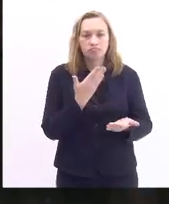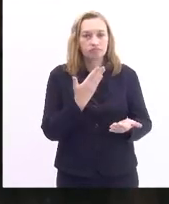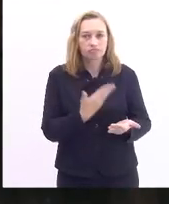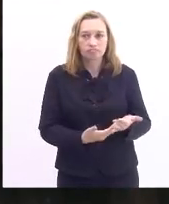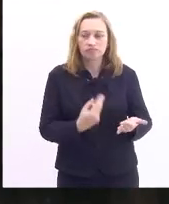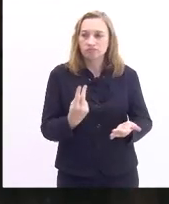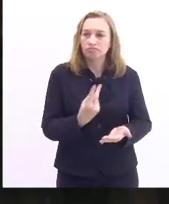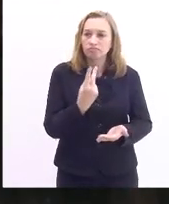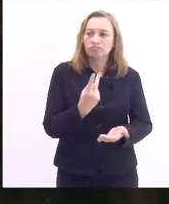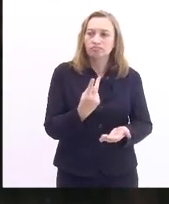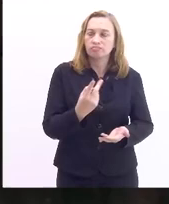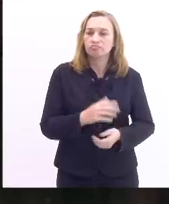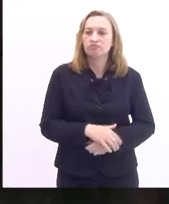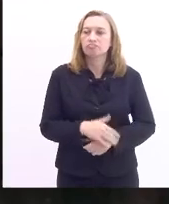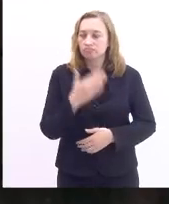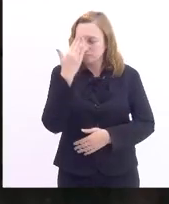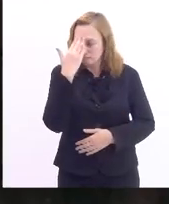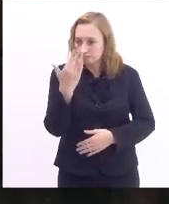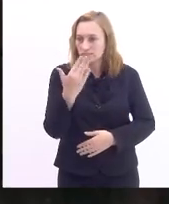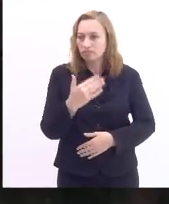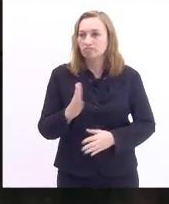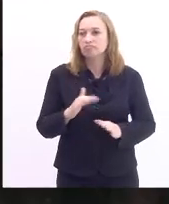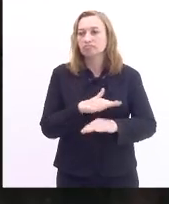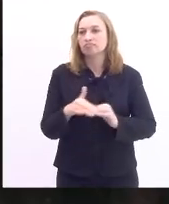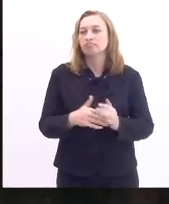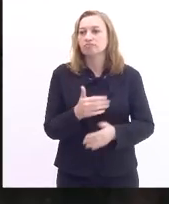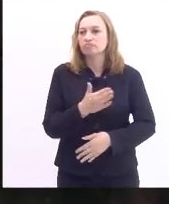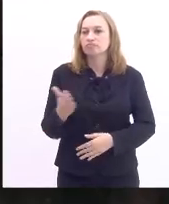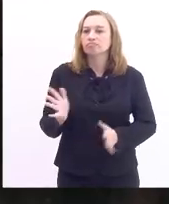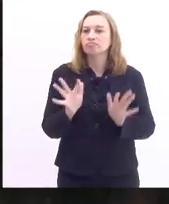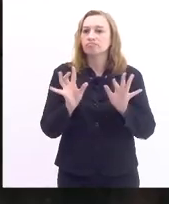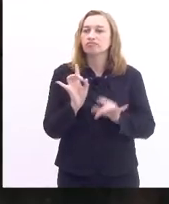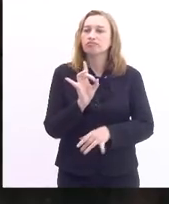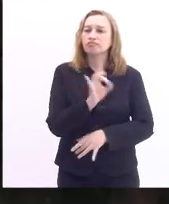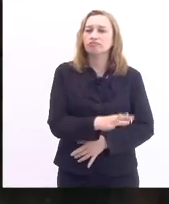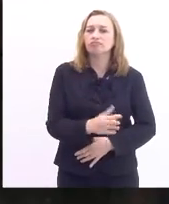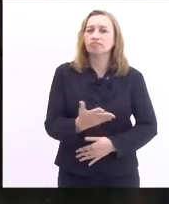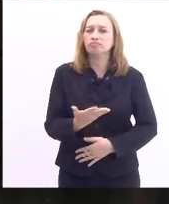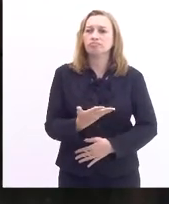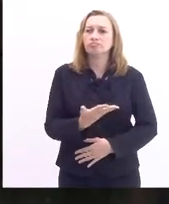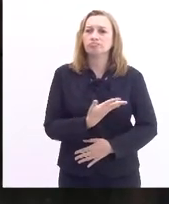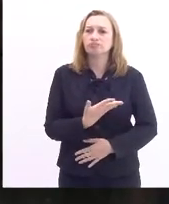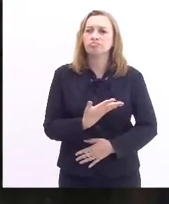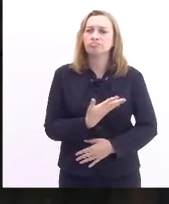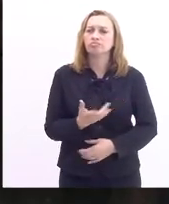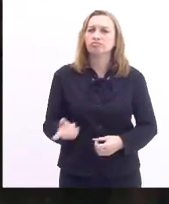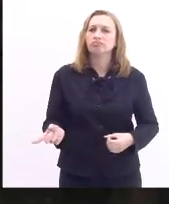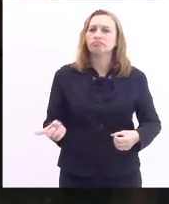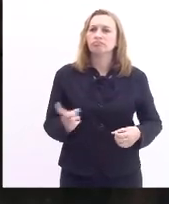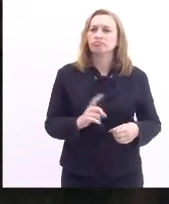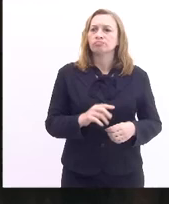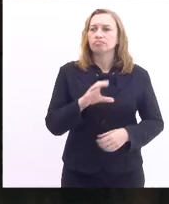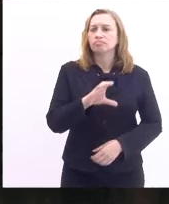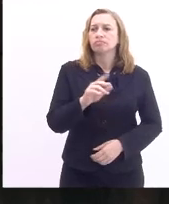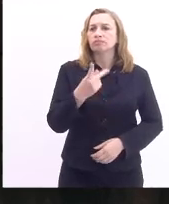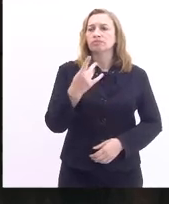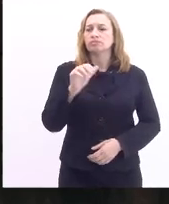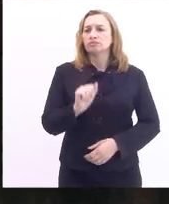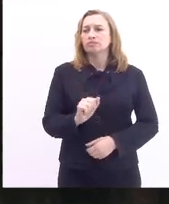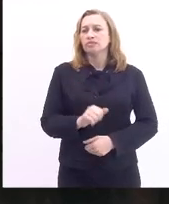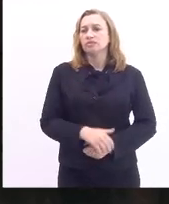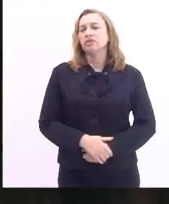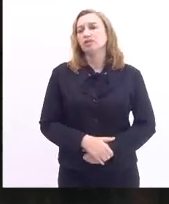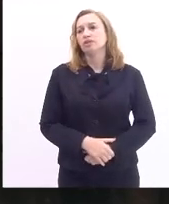ativas a diretoria mais e eu queria agradecer esse pessoal por último companheiro que era voltar esse aqui voltar mesmo eu quero